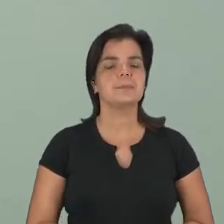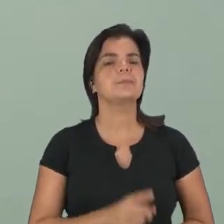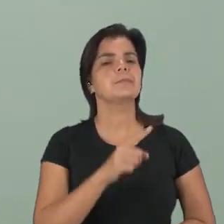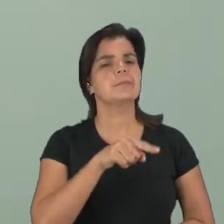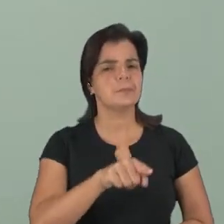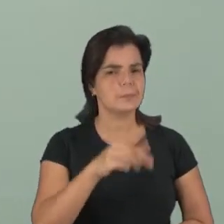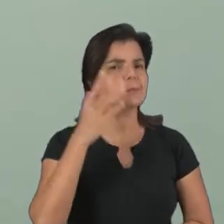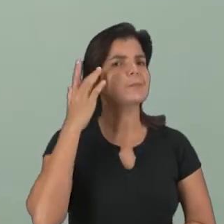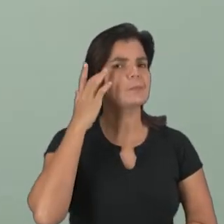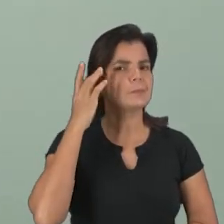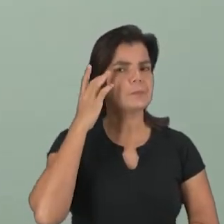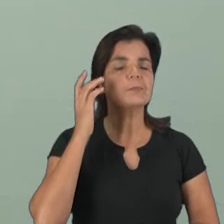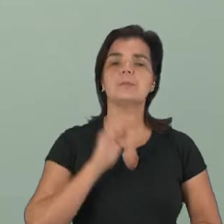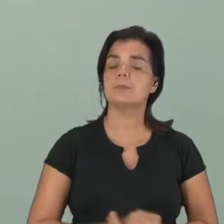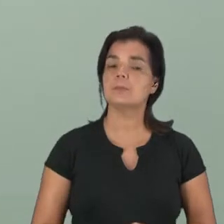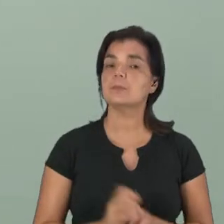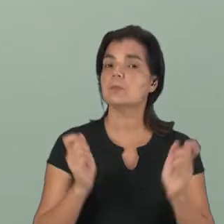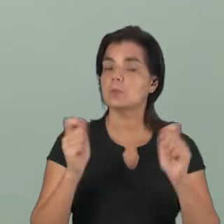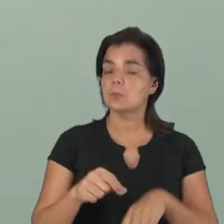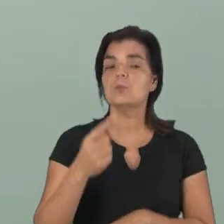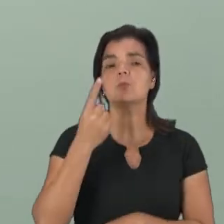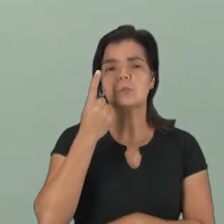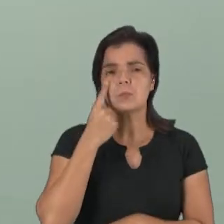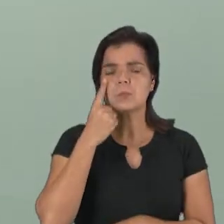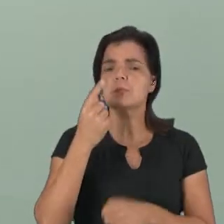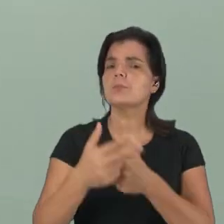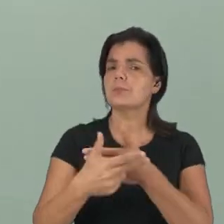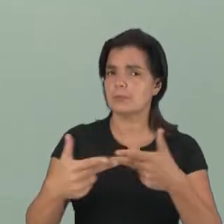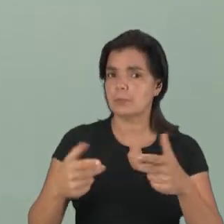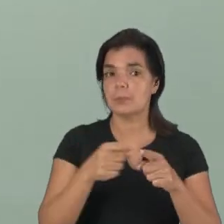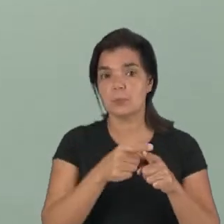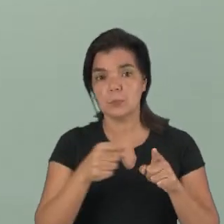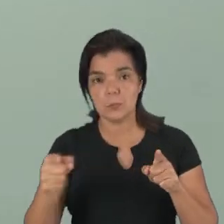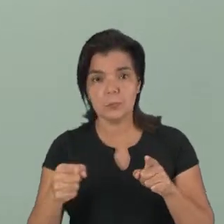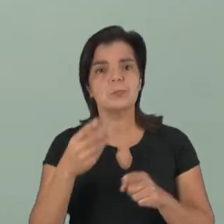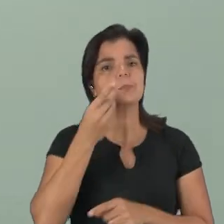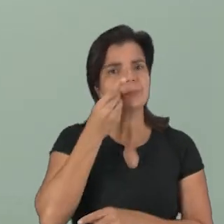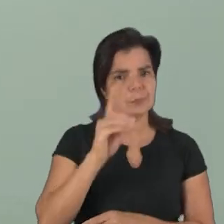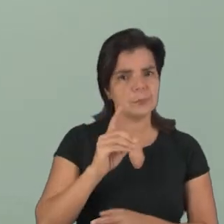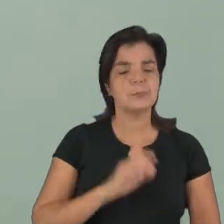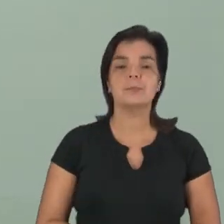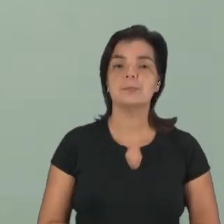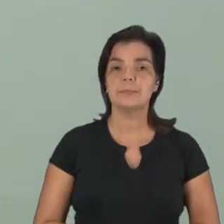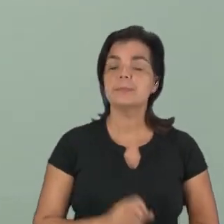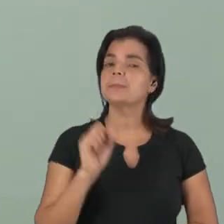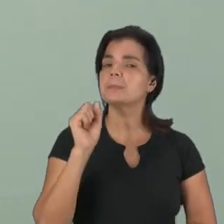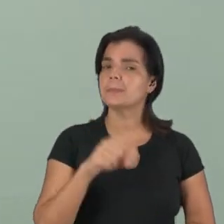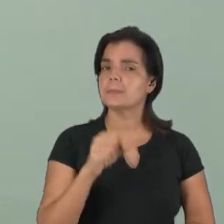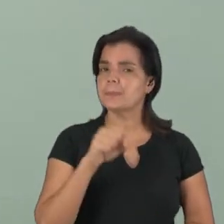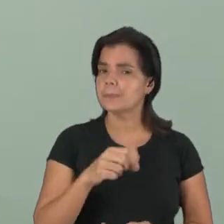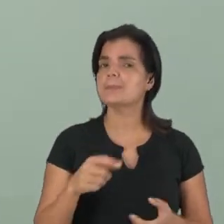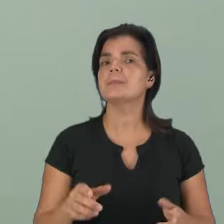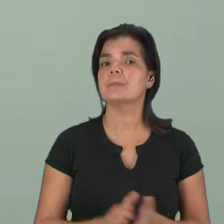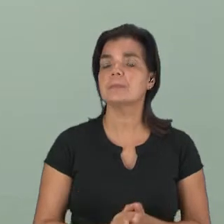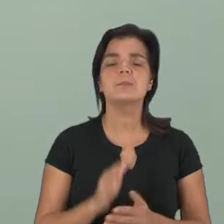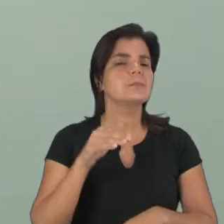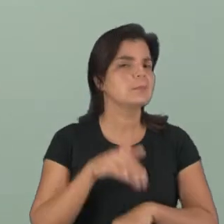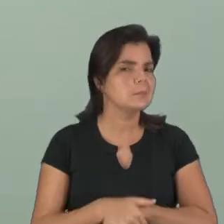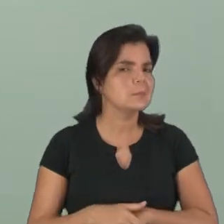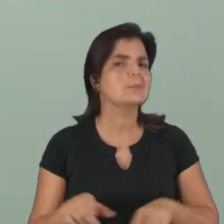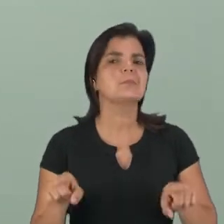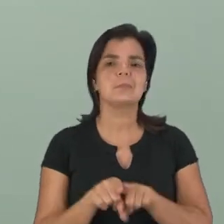vocês acham que nós podemos fazer muitas coisas durante o dia É sim e durante a noite